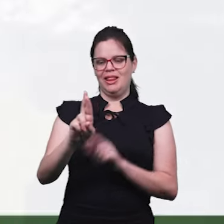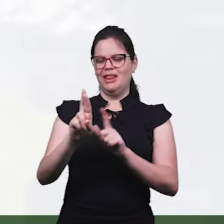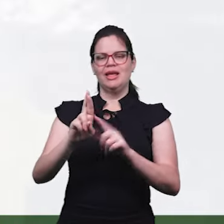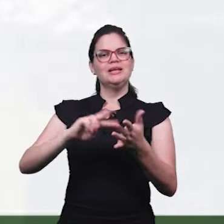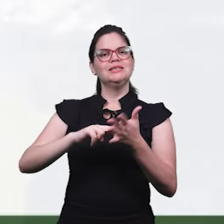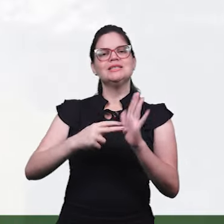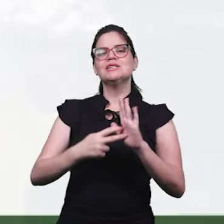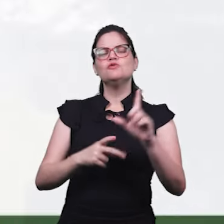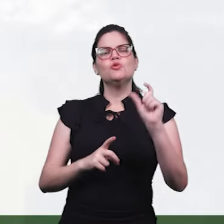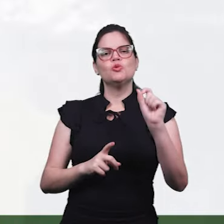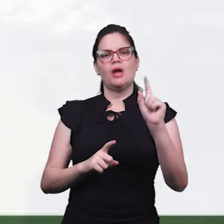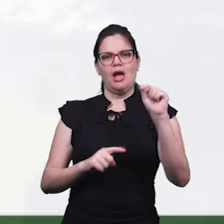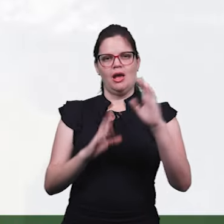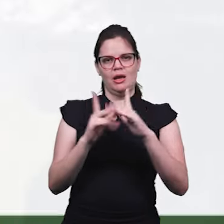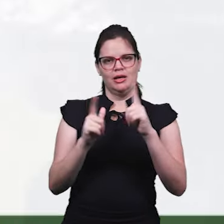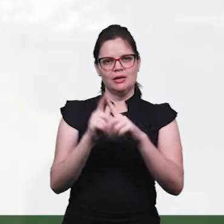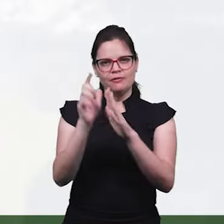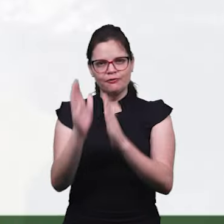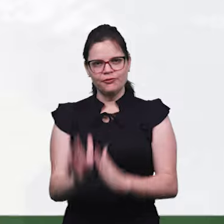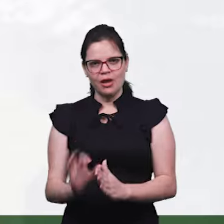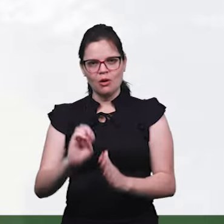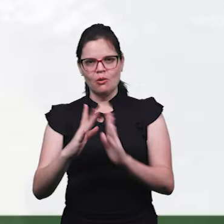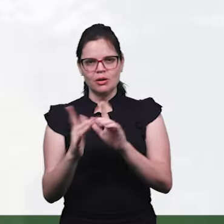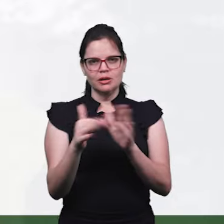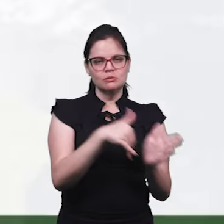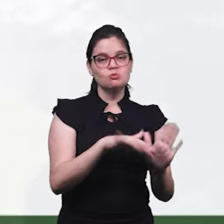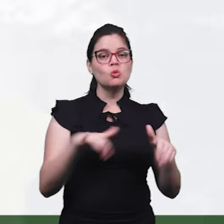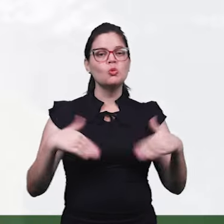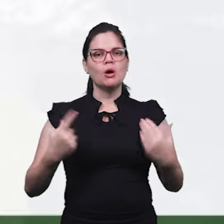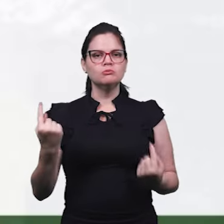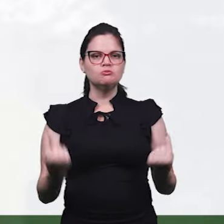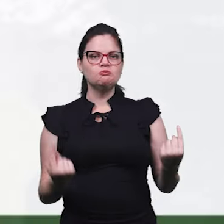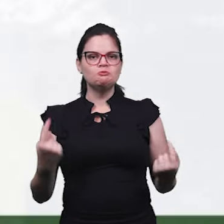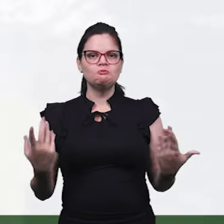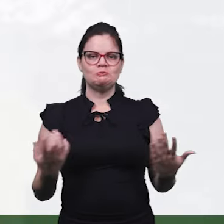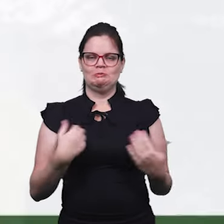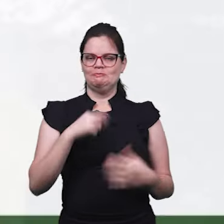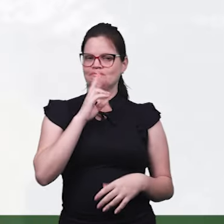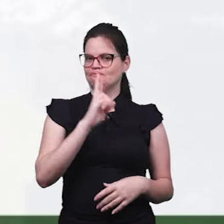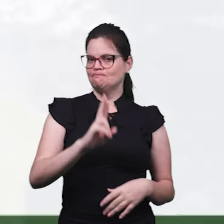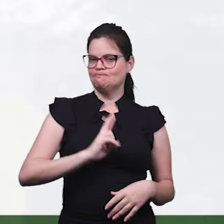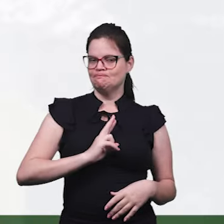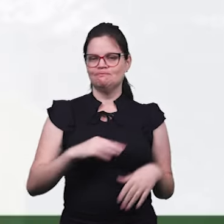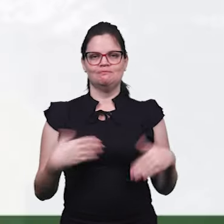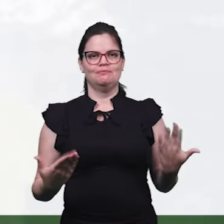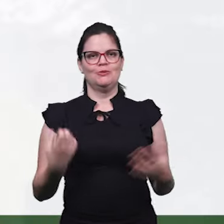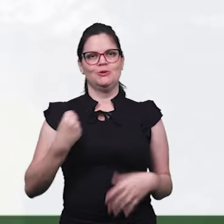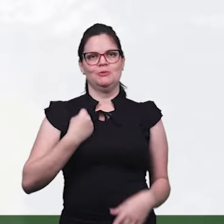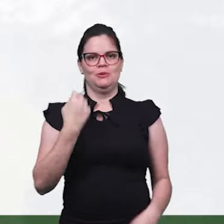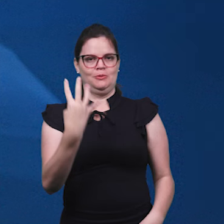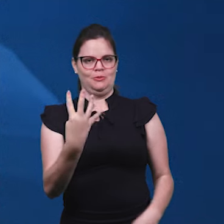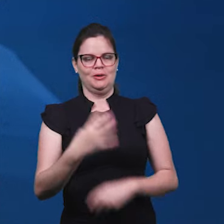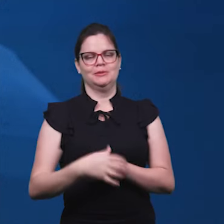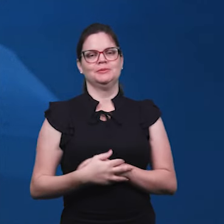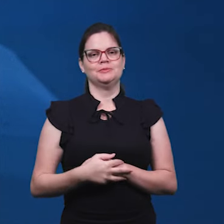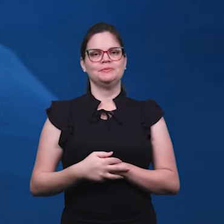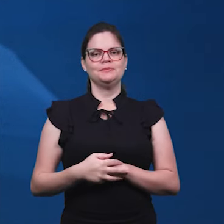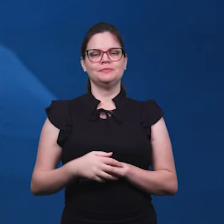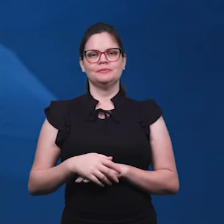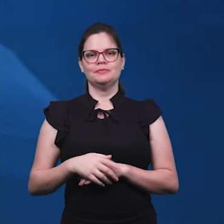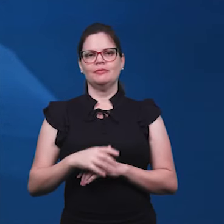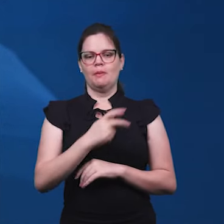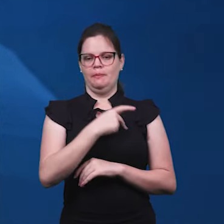se refere à igreja infiel ou à igreja fiel? Comente a sua resposta. A pergunta 4, então, quem vai dar